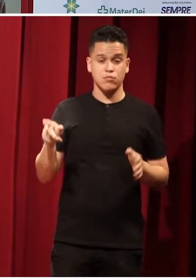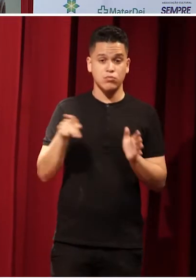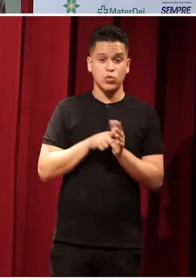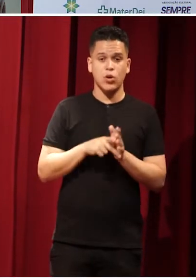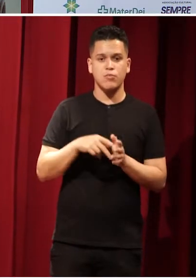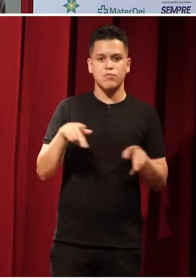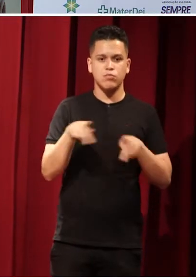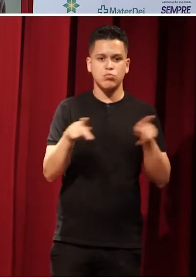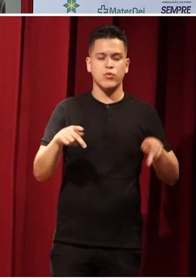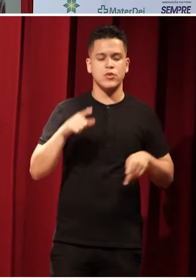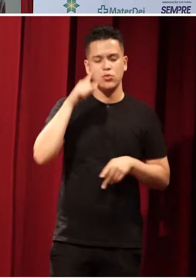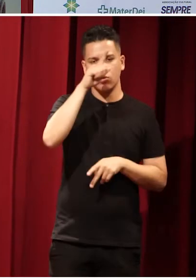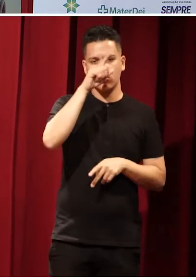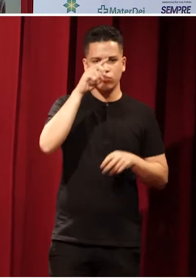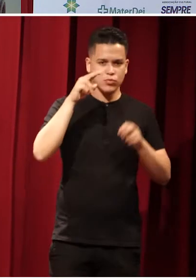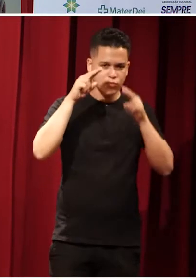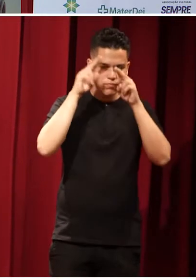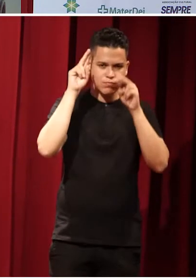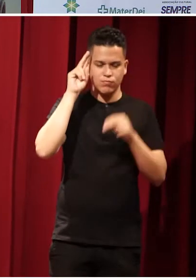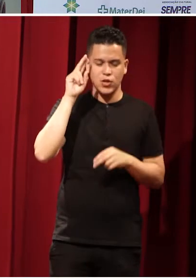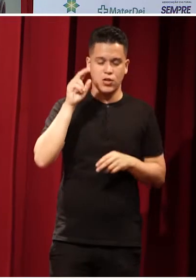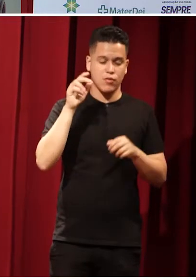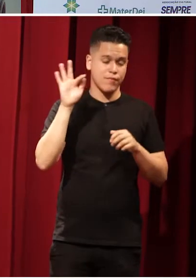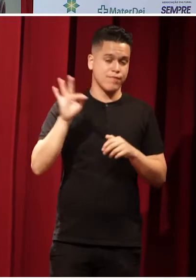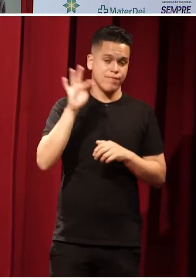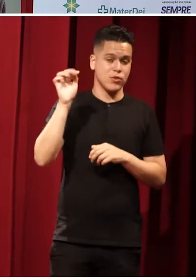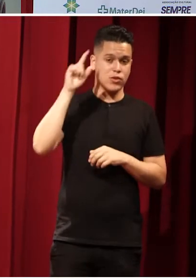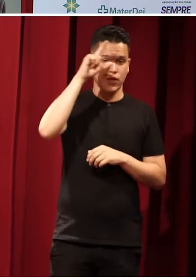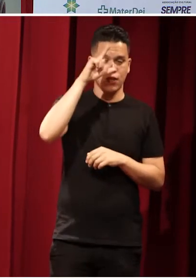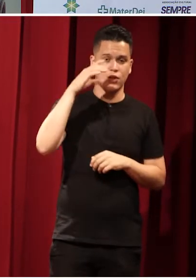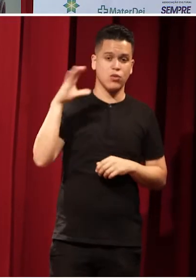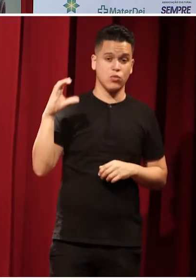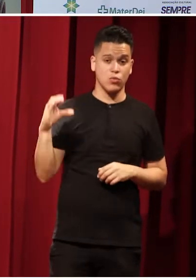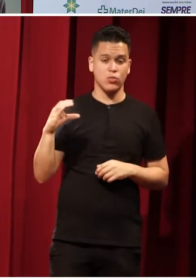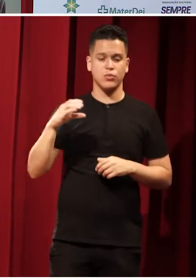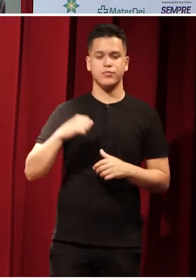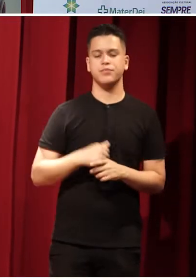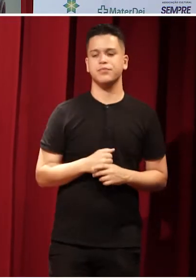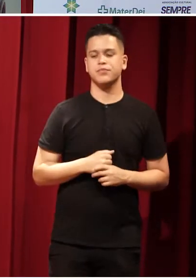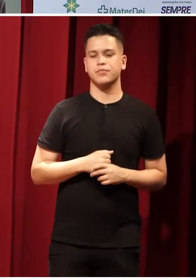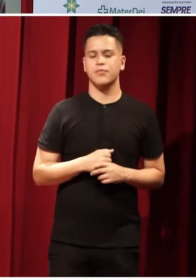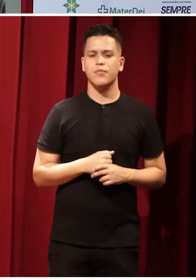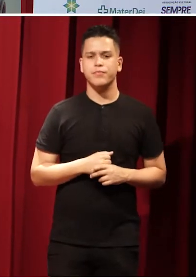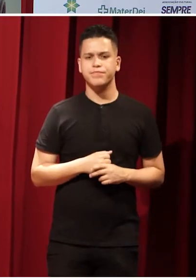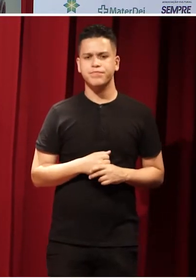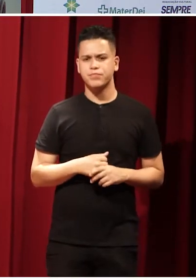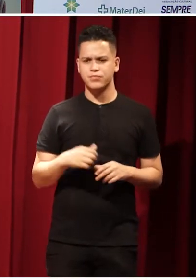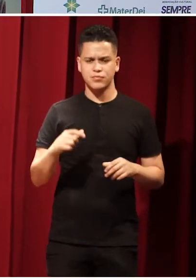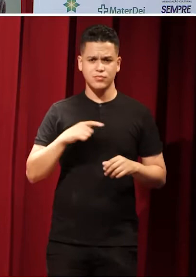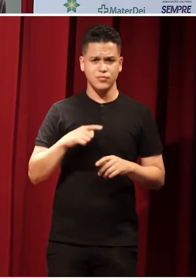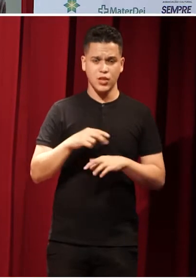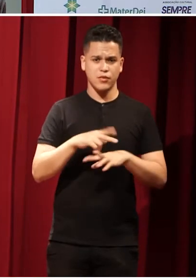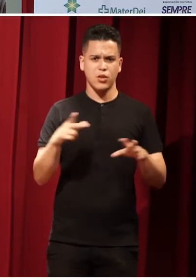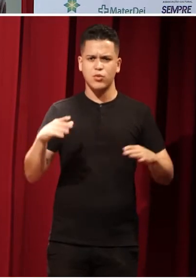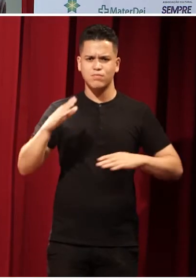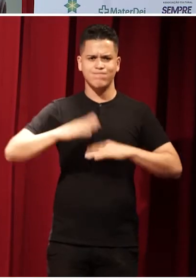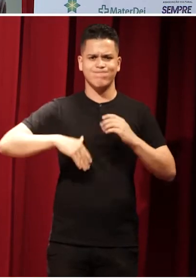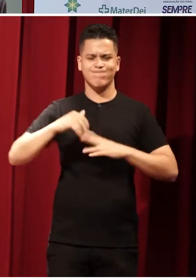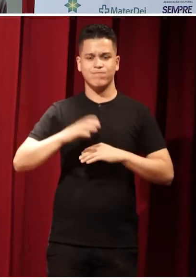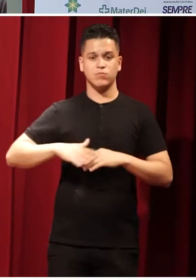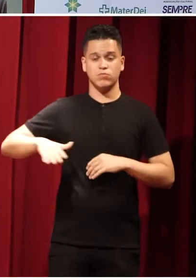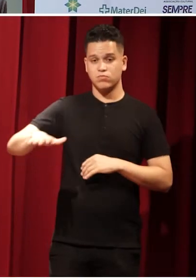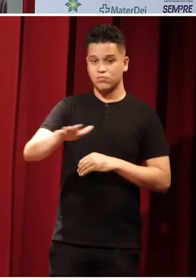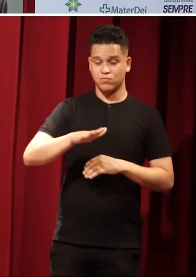Colômbia, pelo Dr. Carlos Nobre, que é um climatologista do qual todo mundo ouviu falar, e que é composto